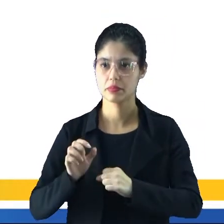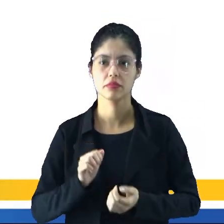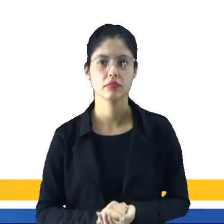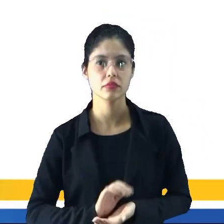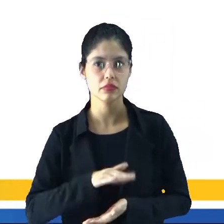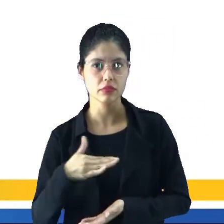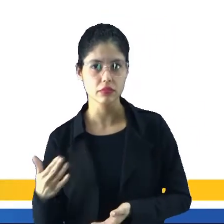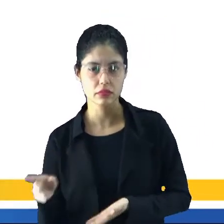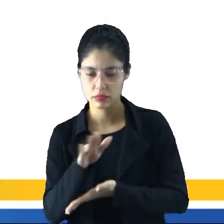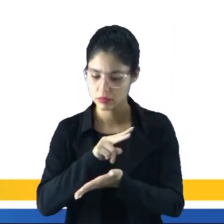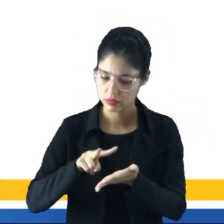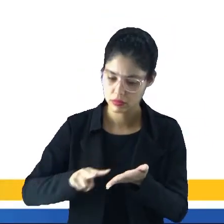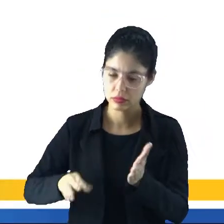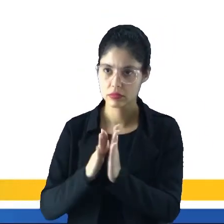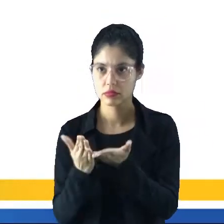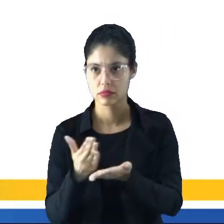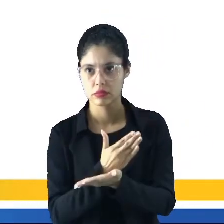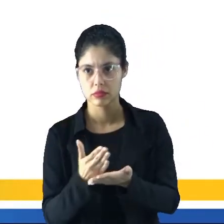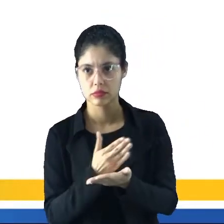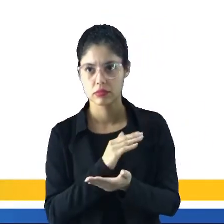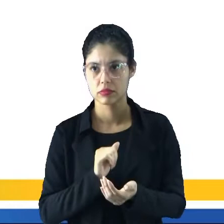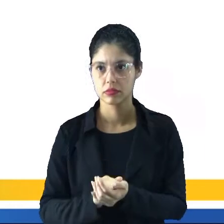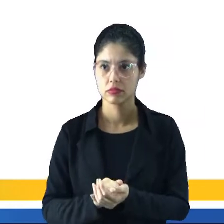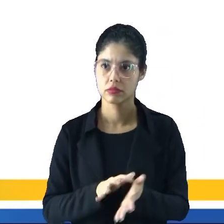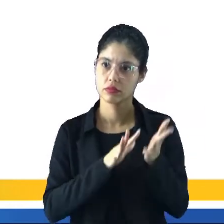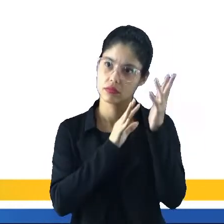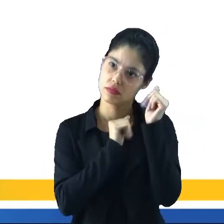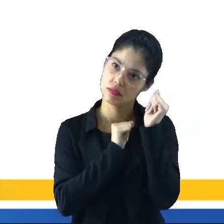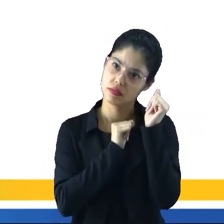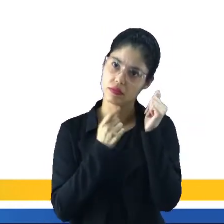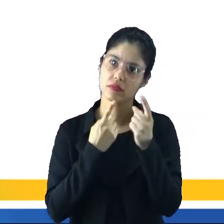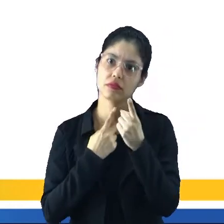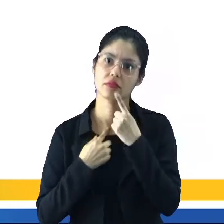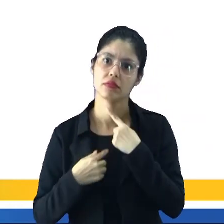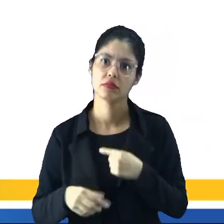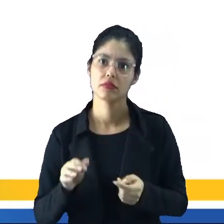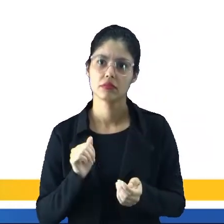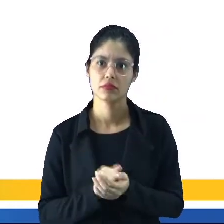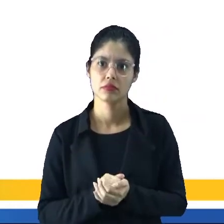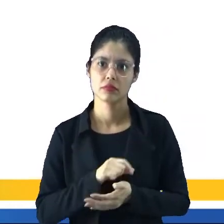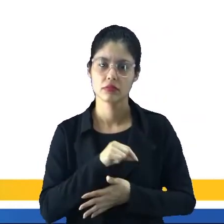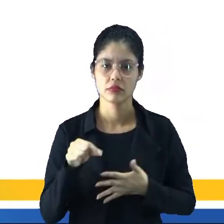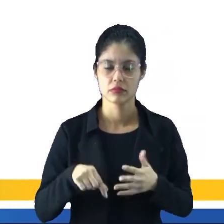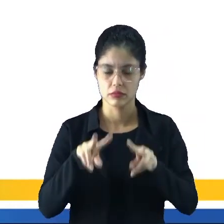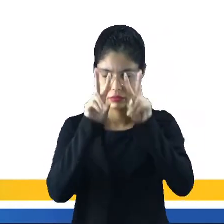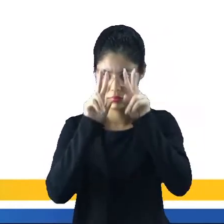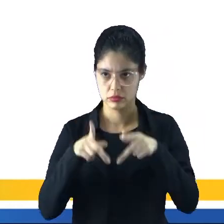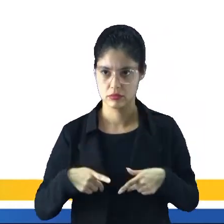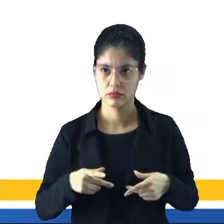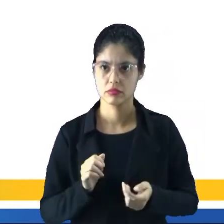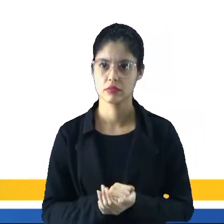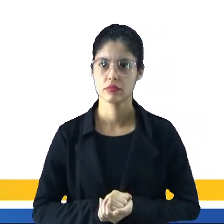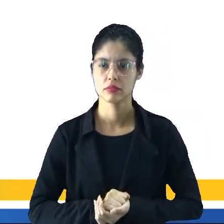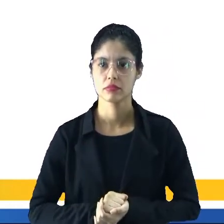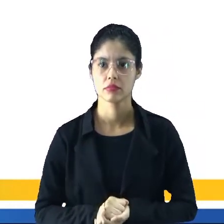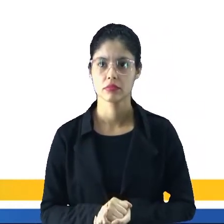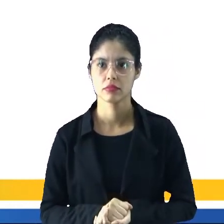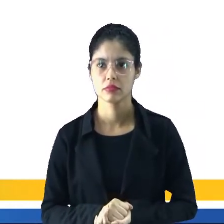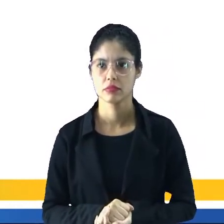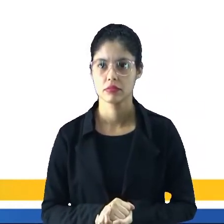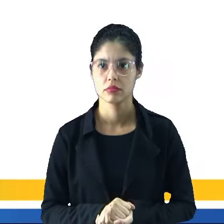Substantivo. Enquanto lia o livro, Sally recostou-se no marido, desejando que fosse do tipo humano. Segundo